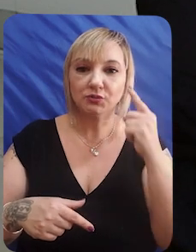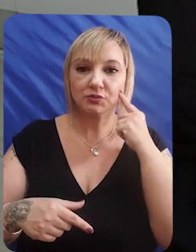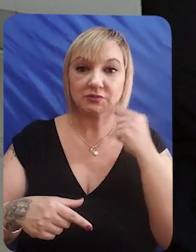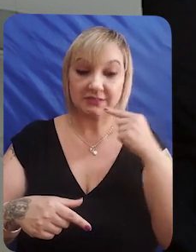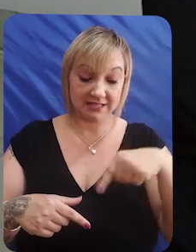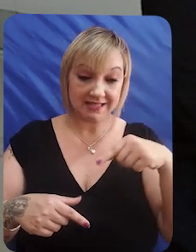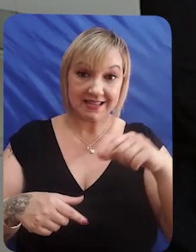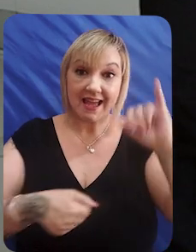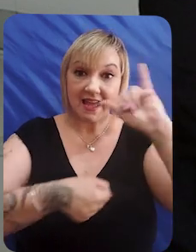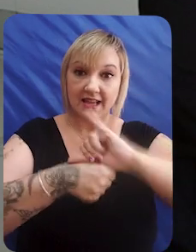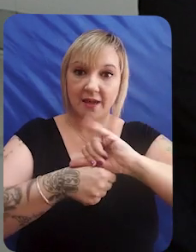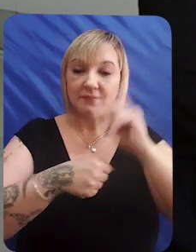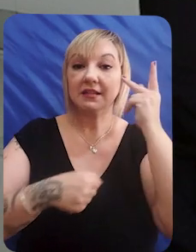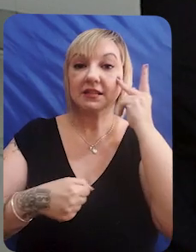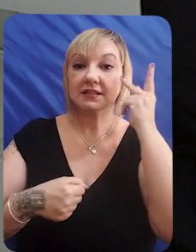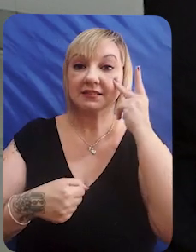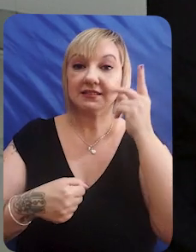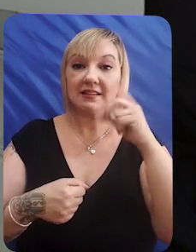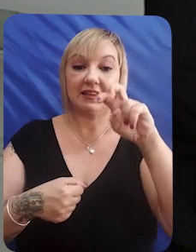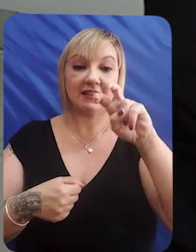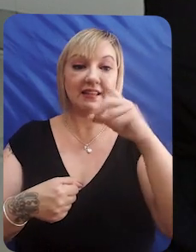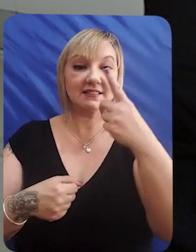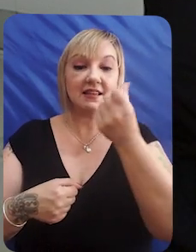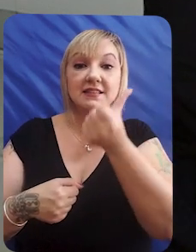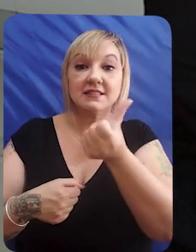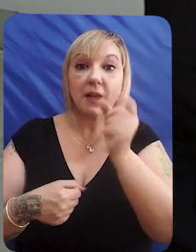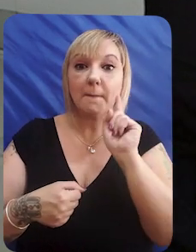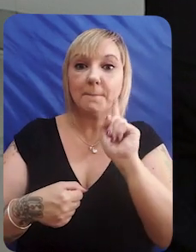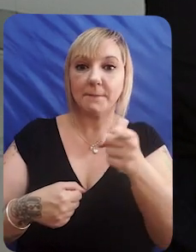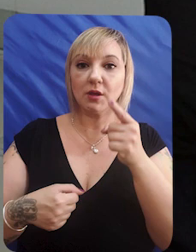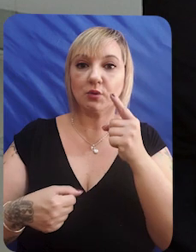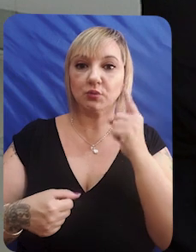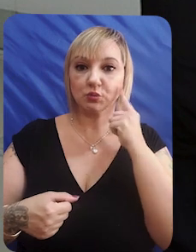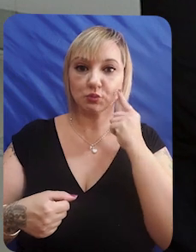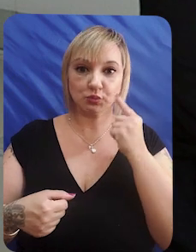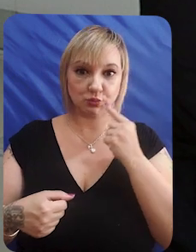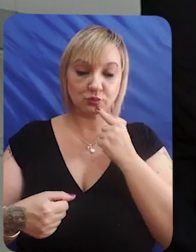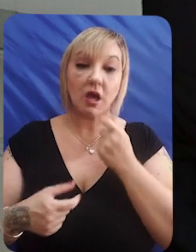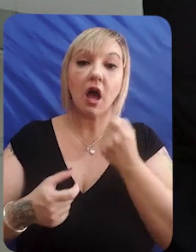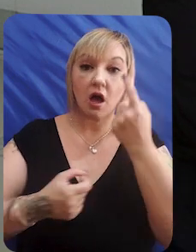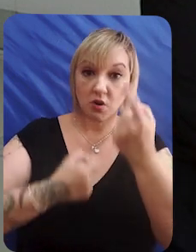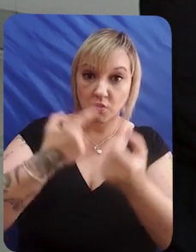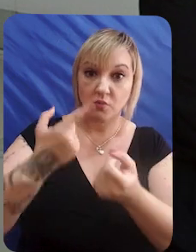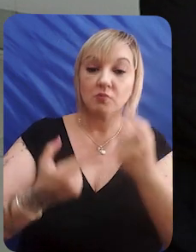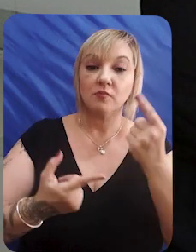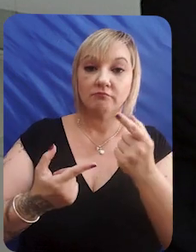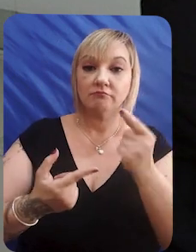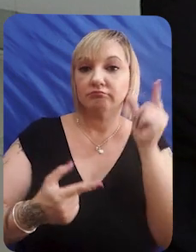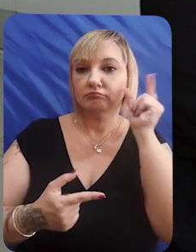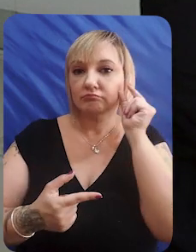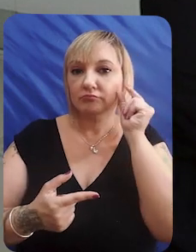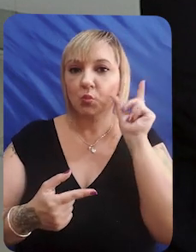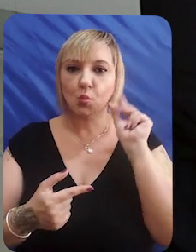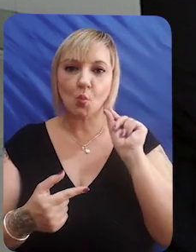capital, minha capital de São Paulo, 516 mil pessoas com algum tipo de surdez.